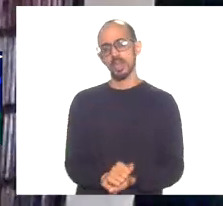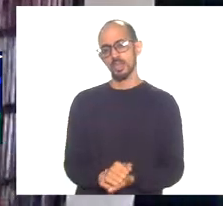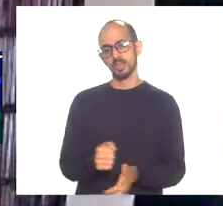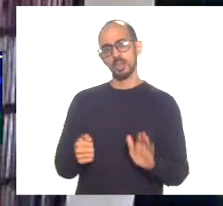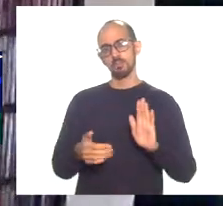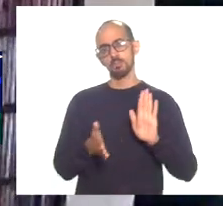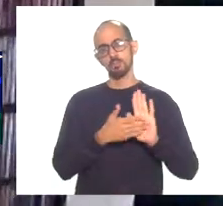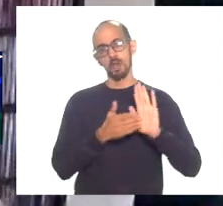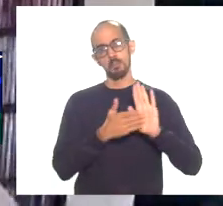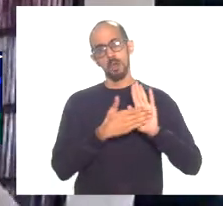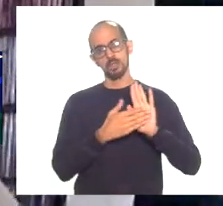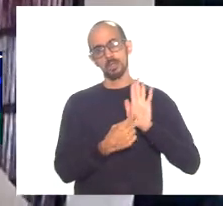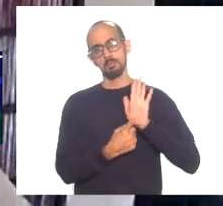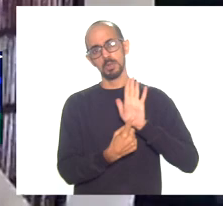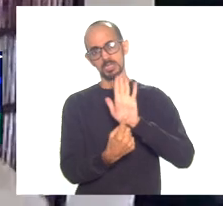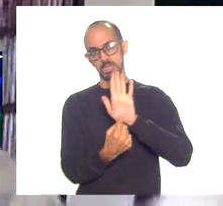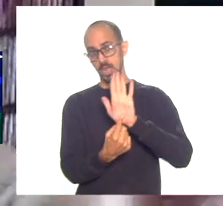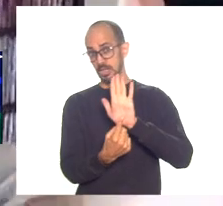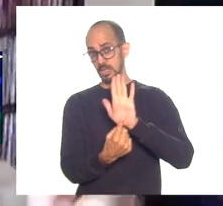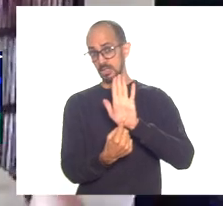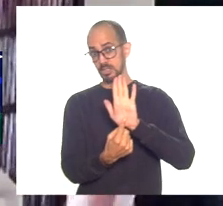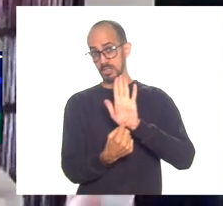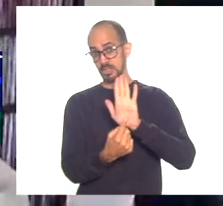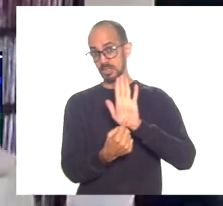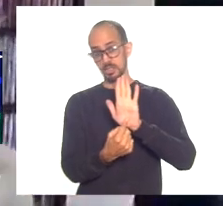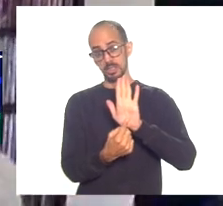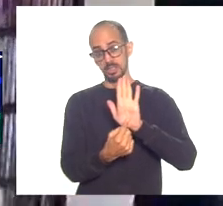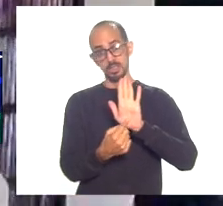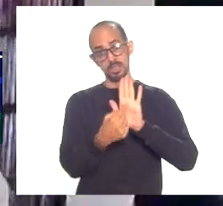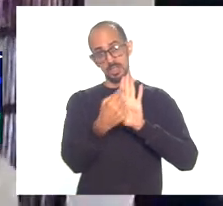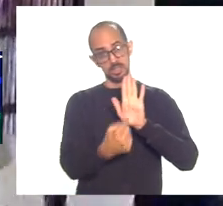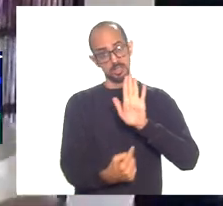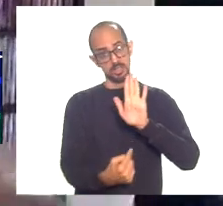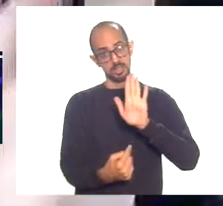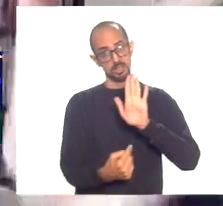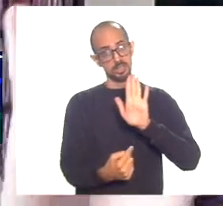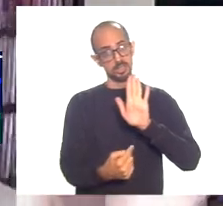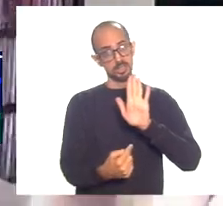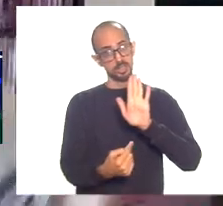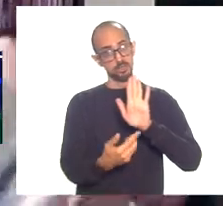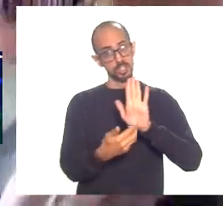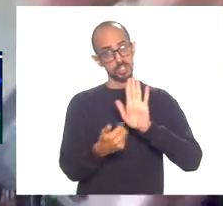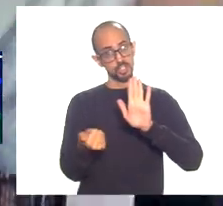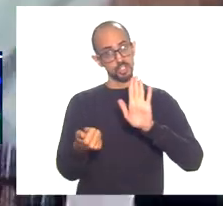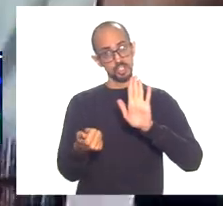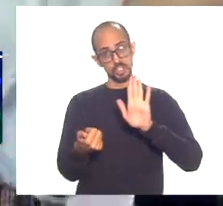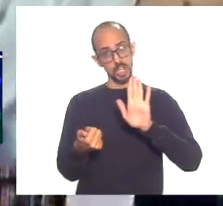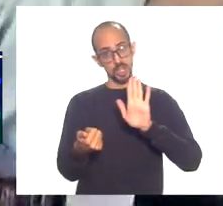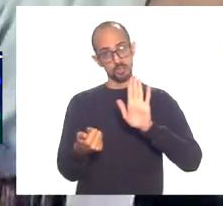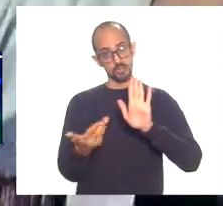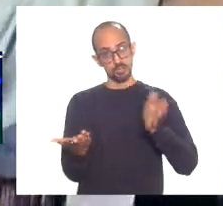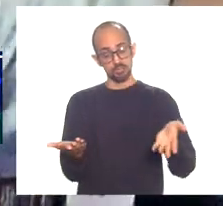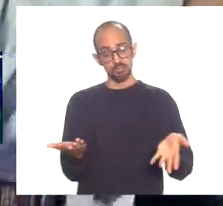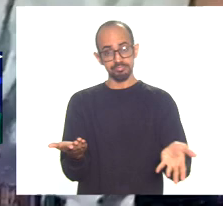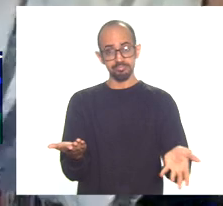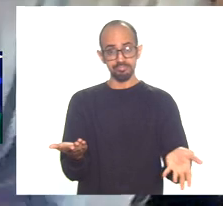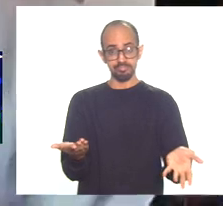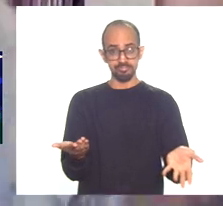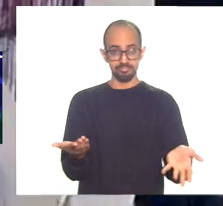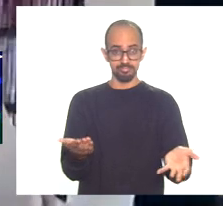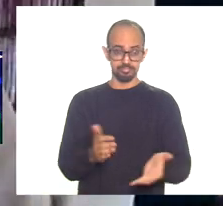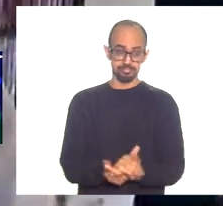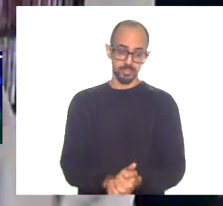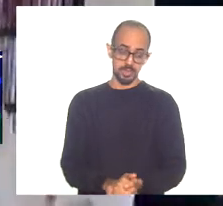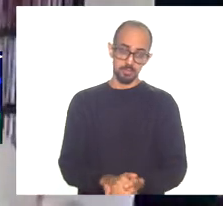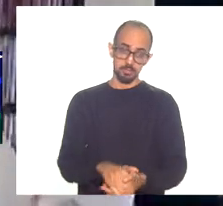da proposta apresentada a e aquilo da limpos e põe é retirado e para